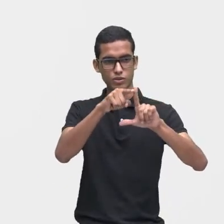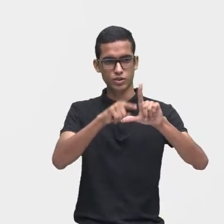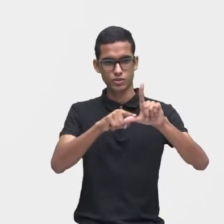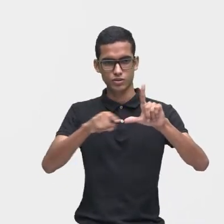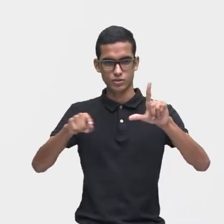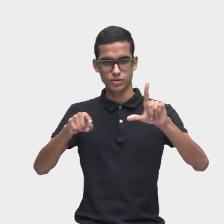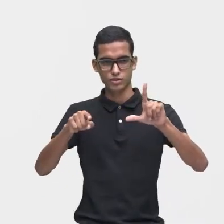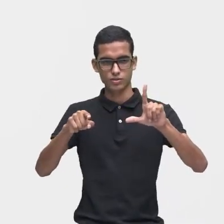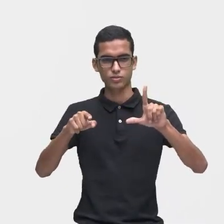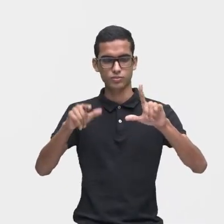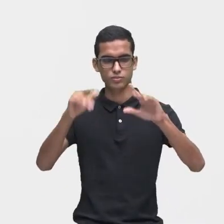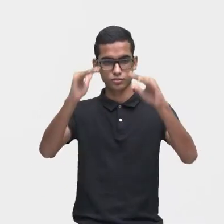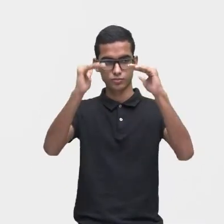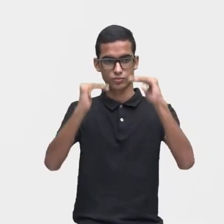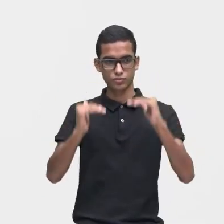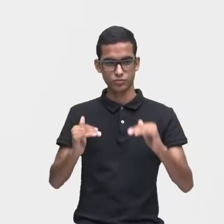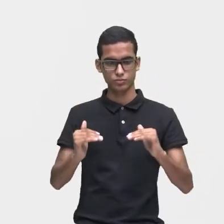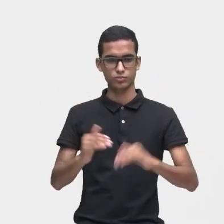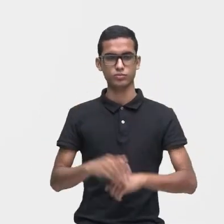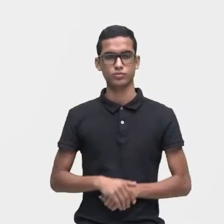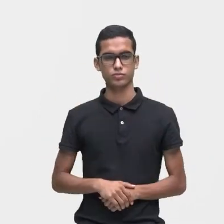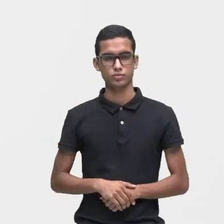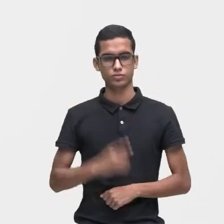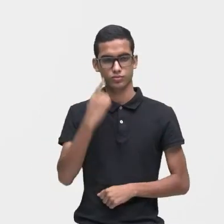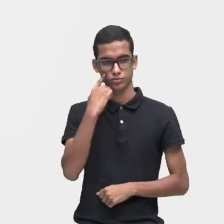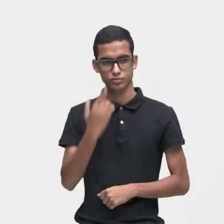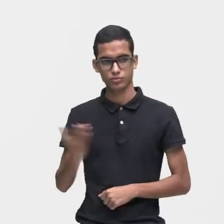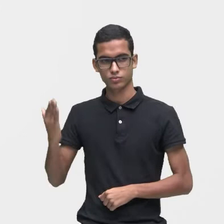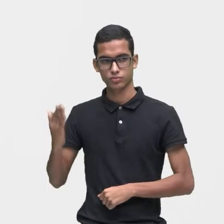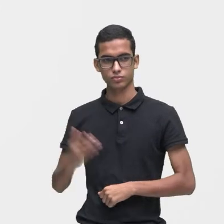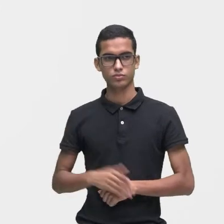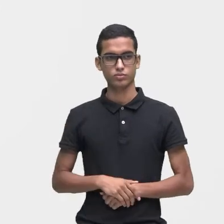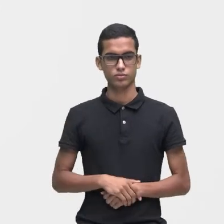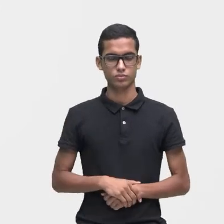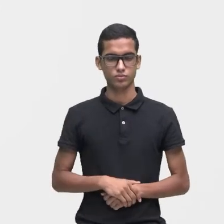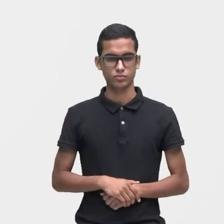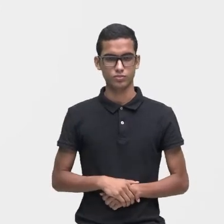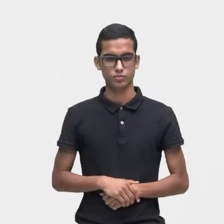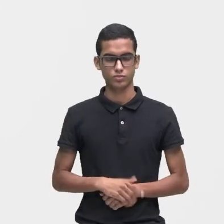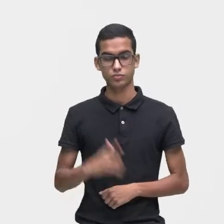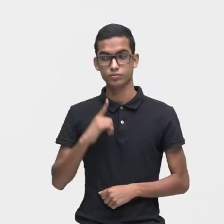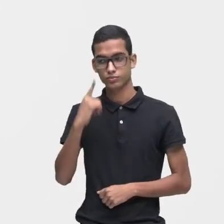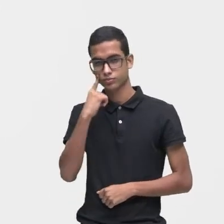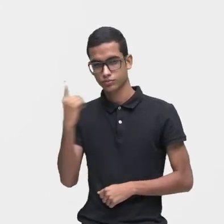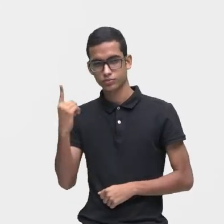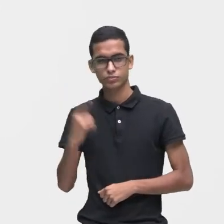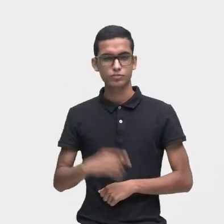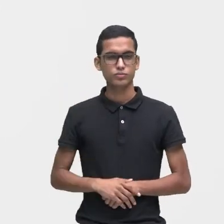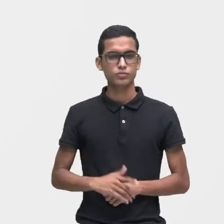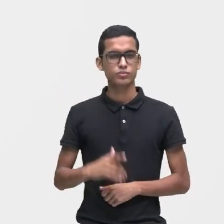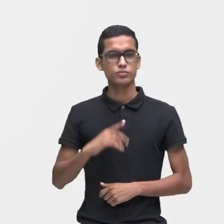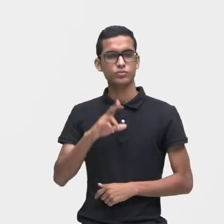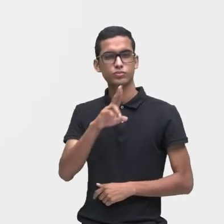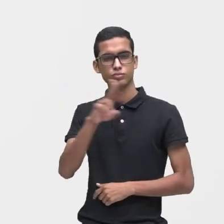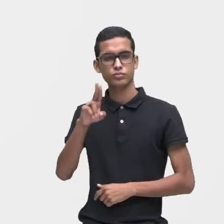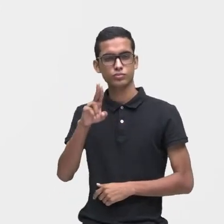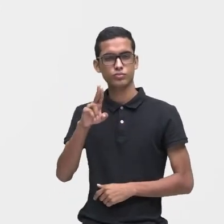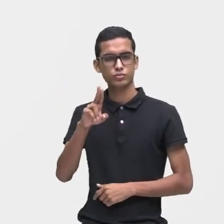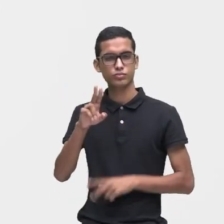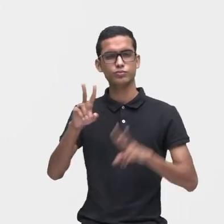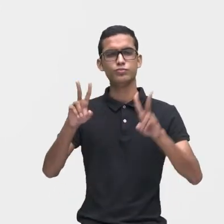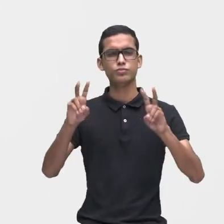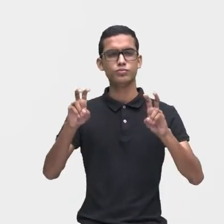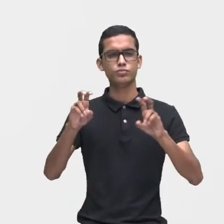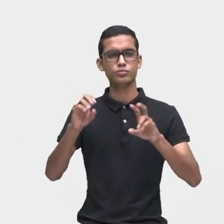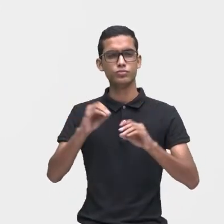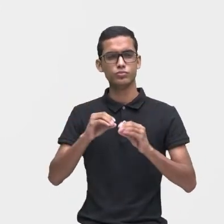em tela para vocês, ó. Nós temos aqui nesse mapa um título: distribuição da população por